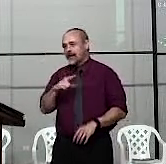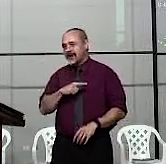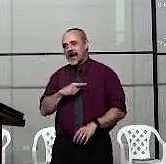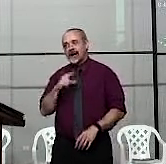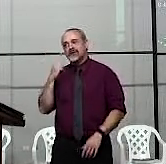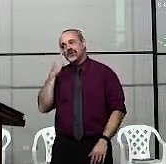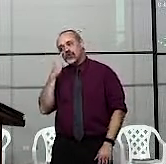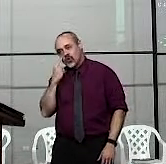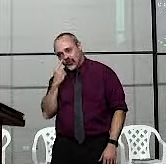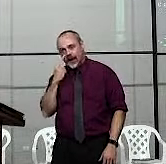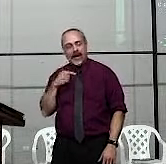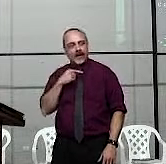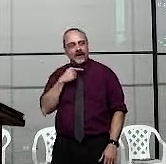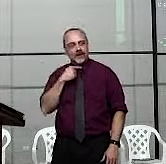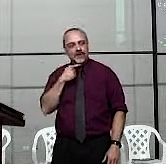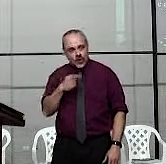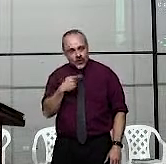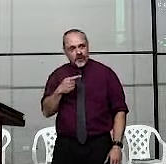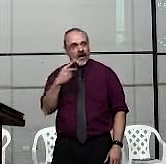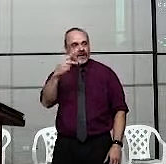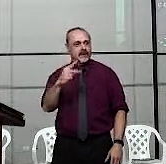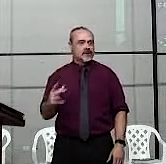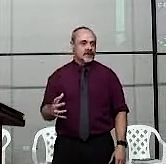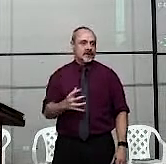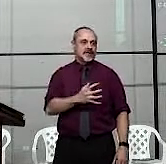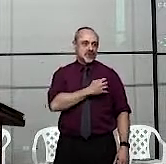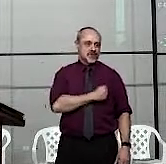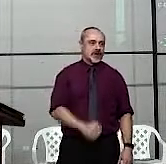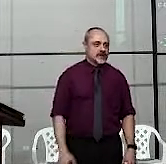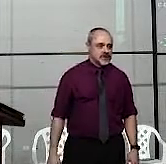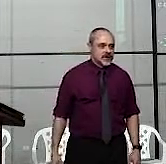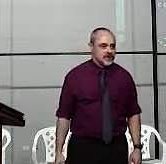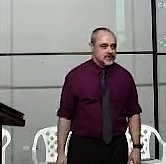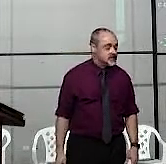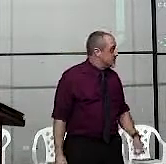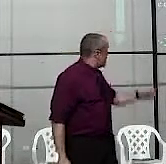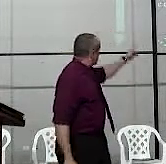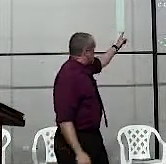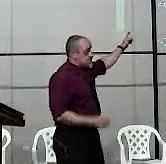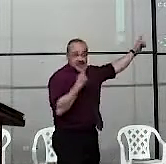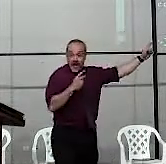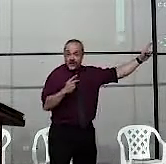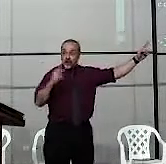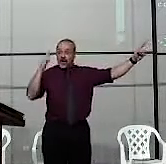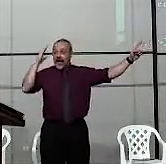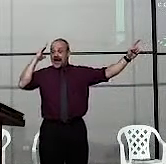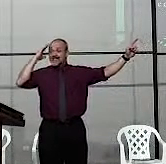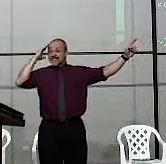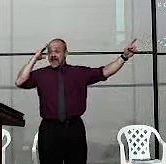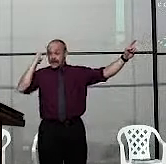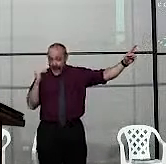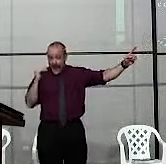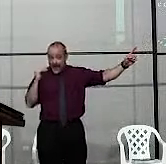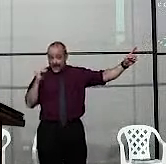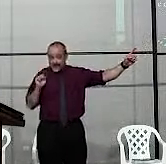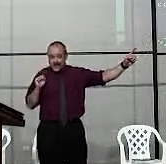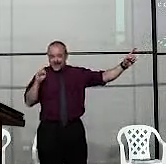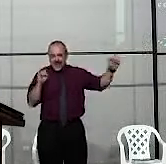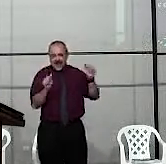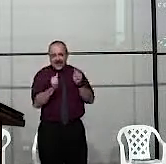ninguém ter dúvida da sua salvação. Mas está dizendo, a